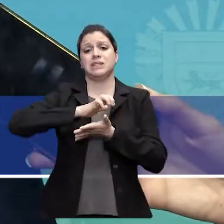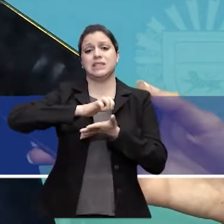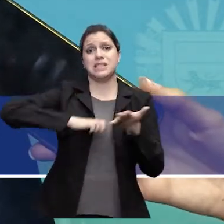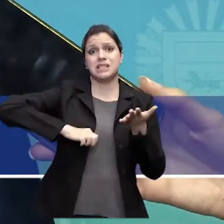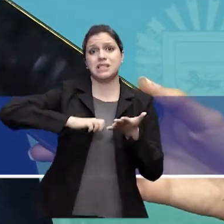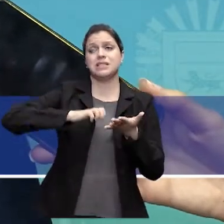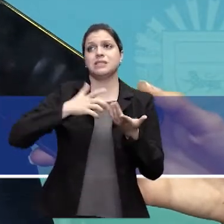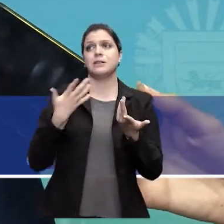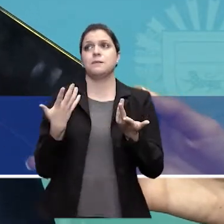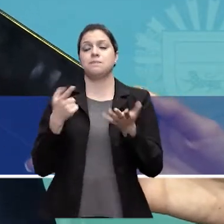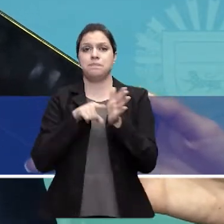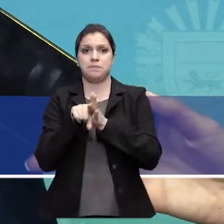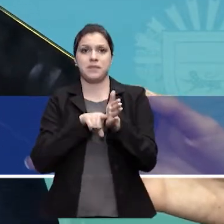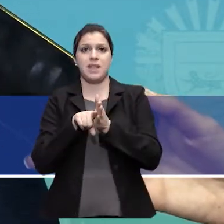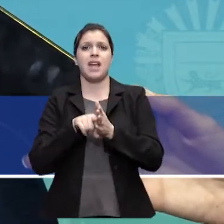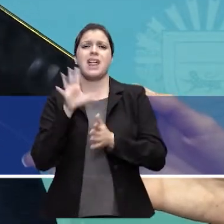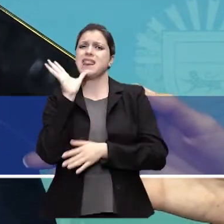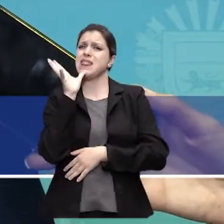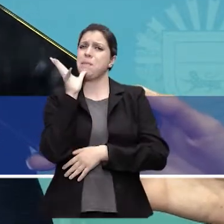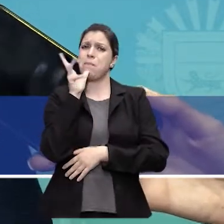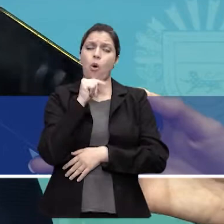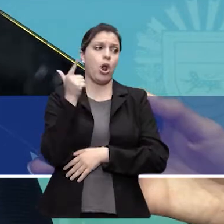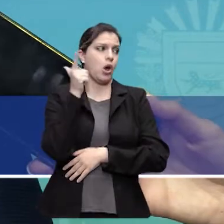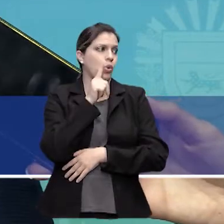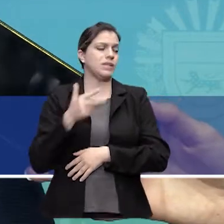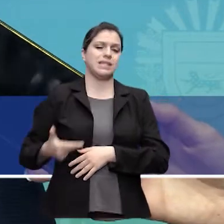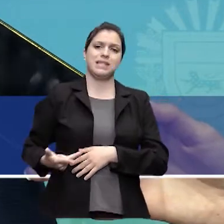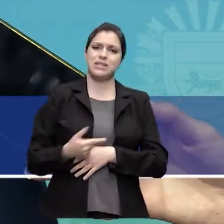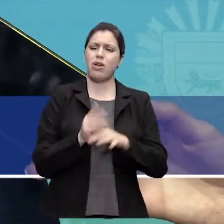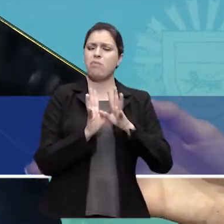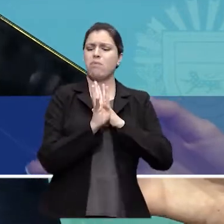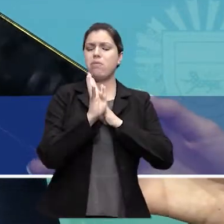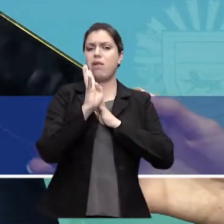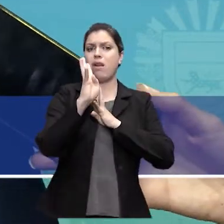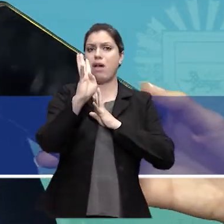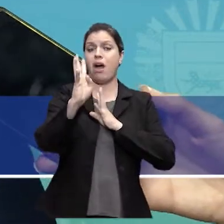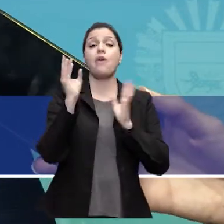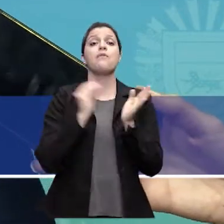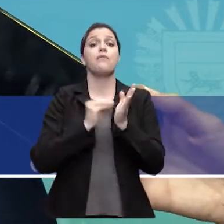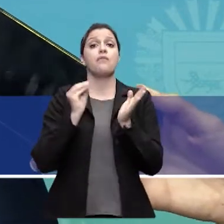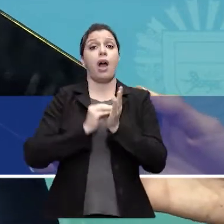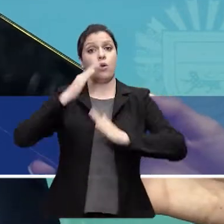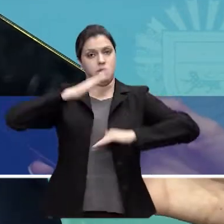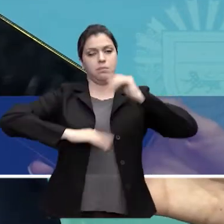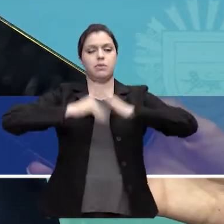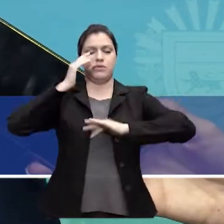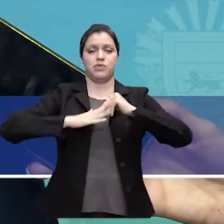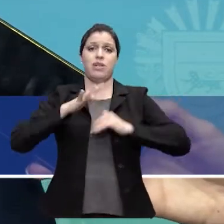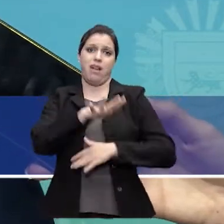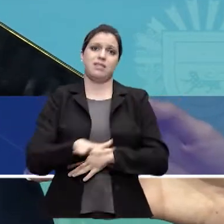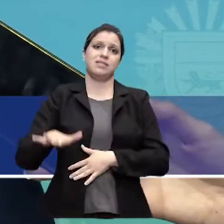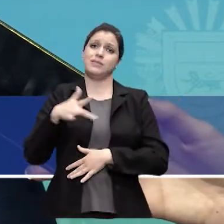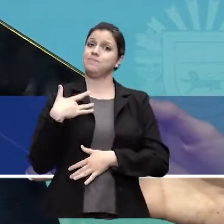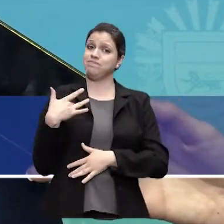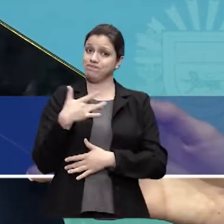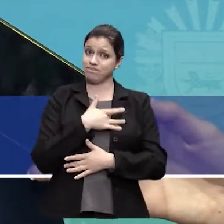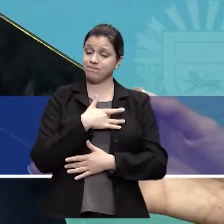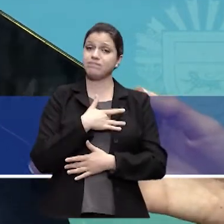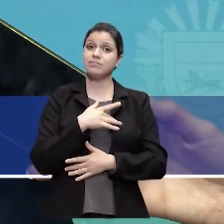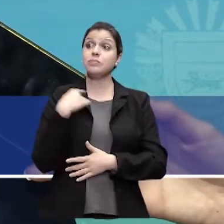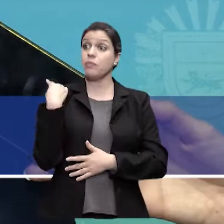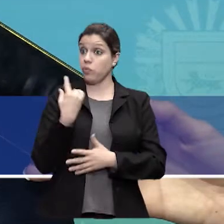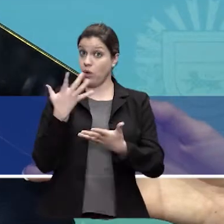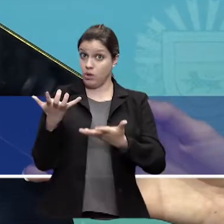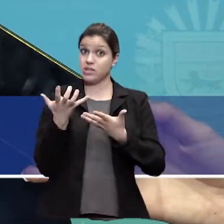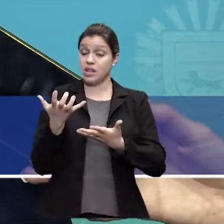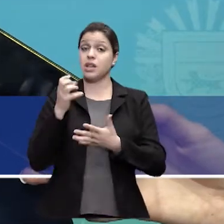possibilidade de realização de exames, demora-se muito para marcar uma cirurgia eletiva, as filas são enormes, há falta de profissionais da